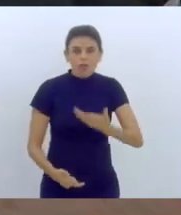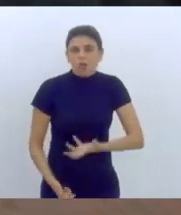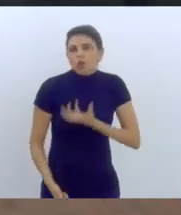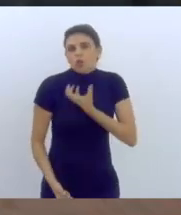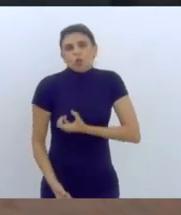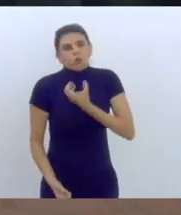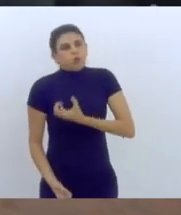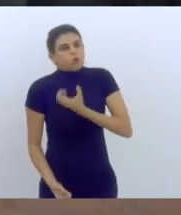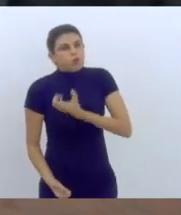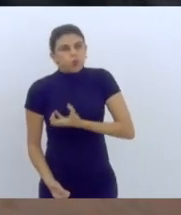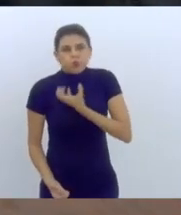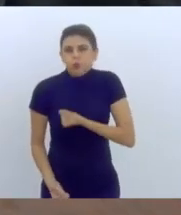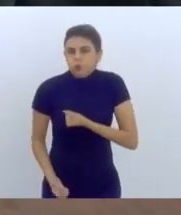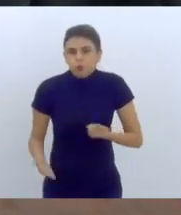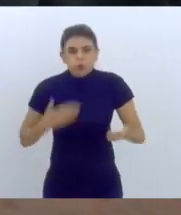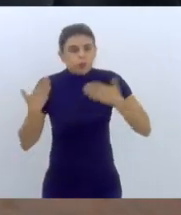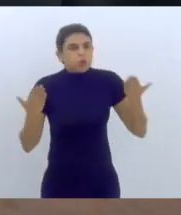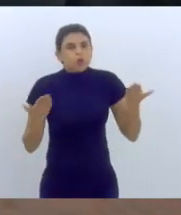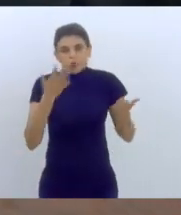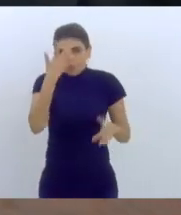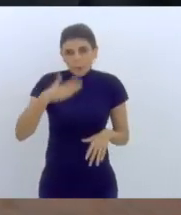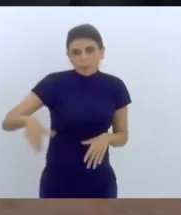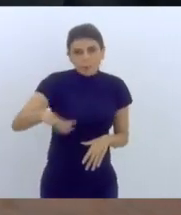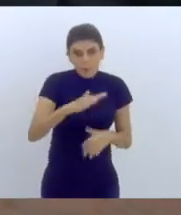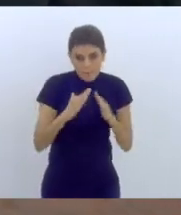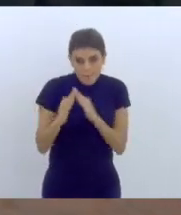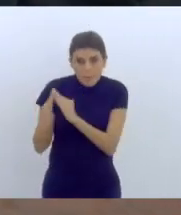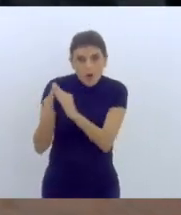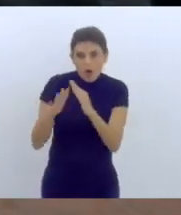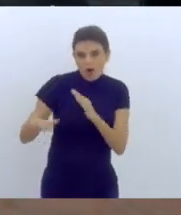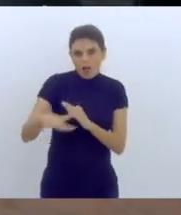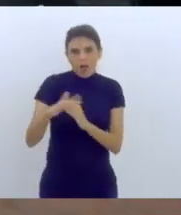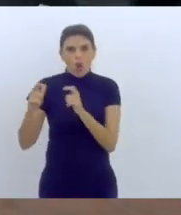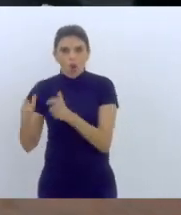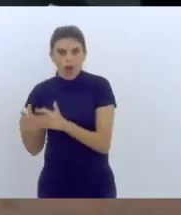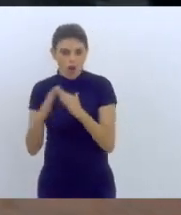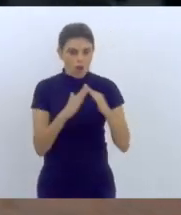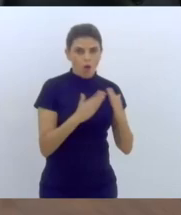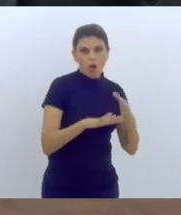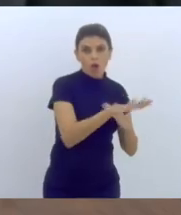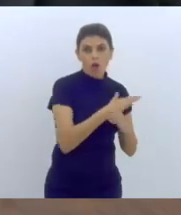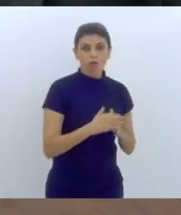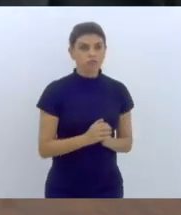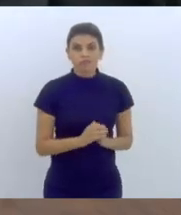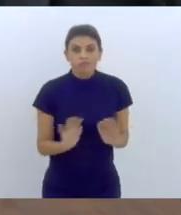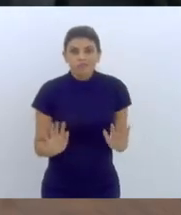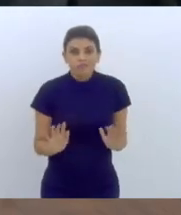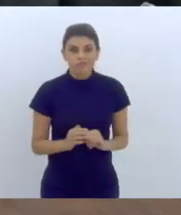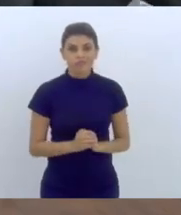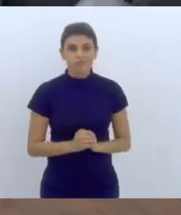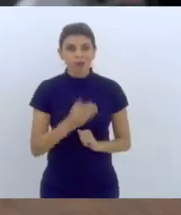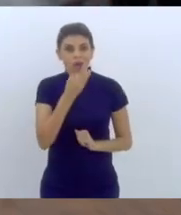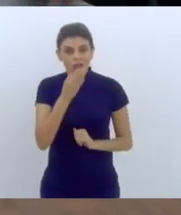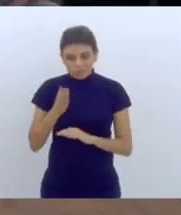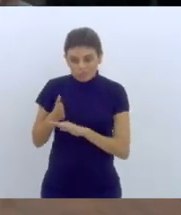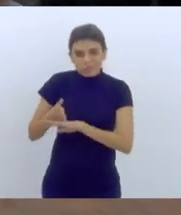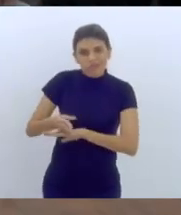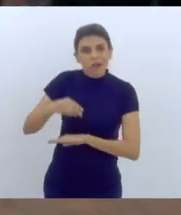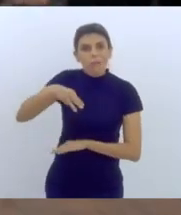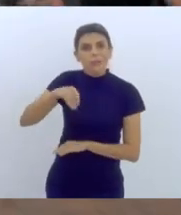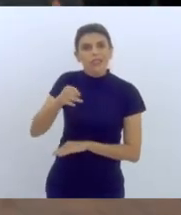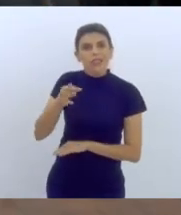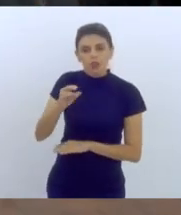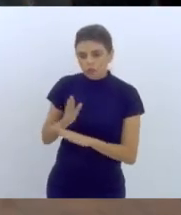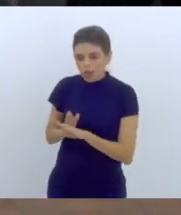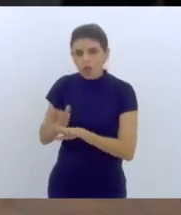os moradores de ambas localidades. E o ministro adentrou